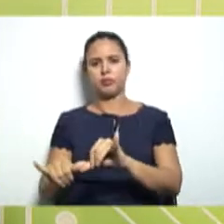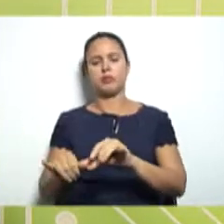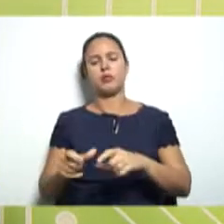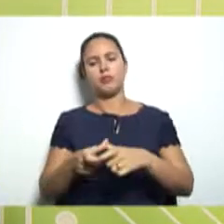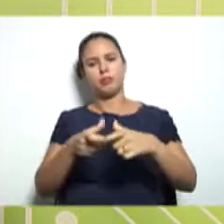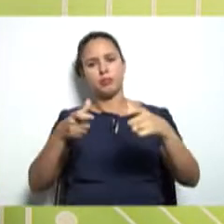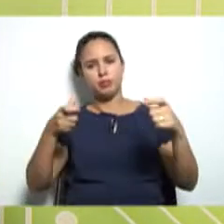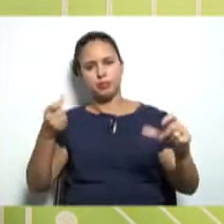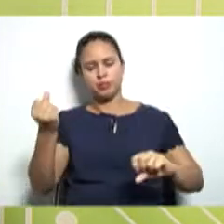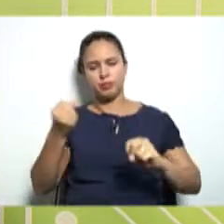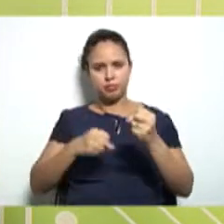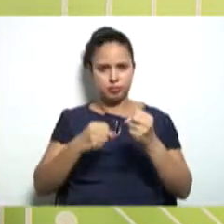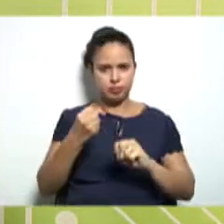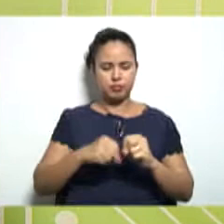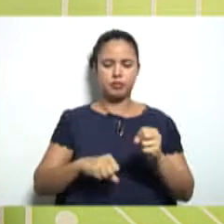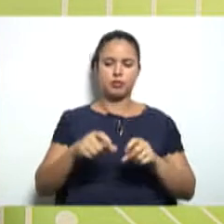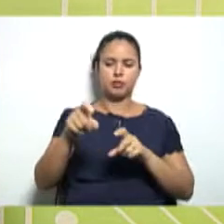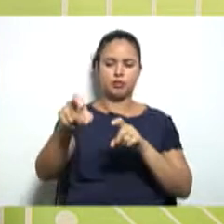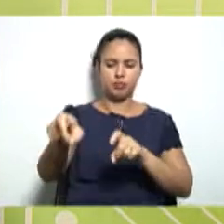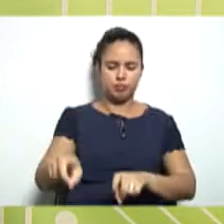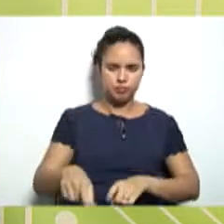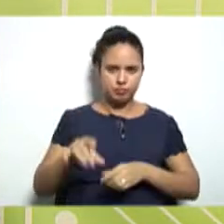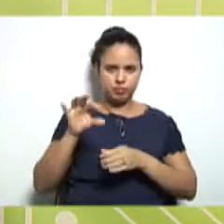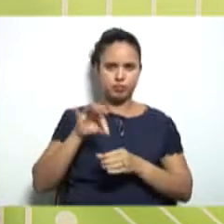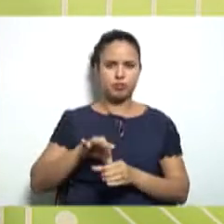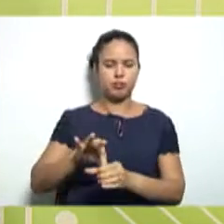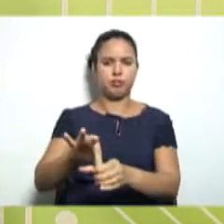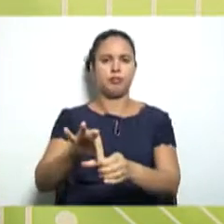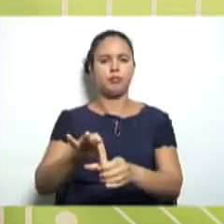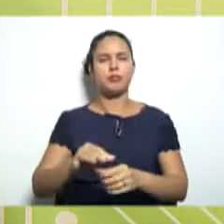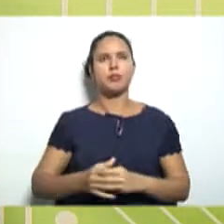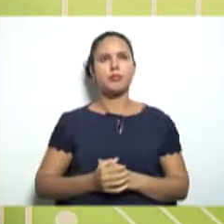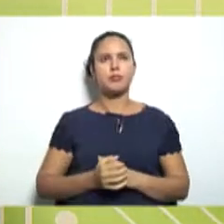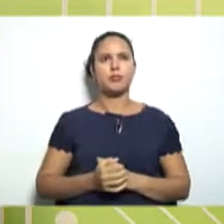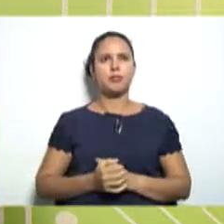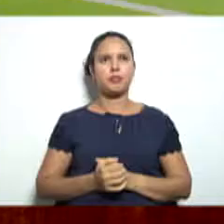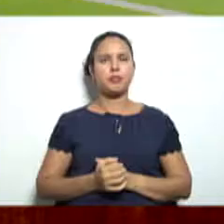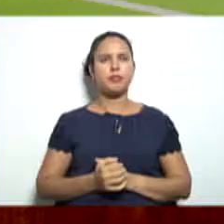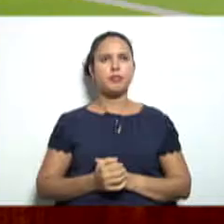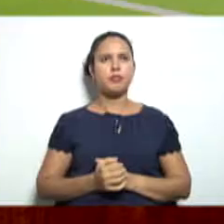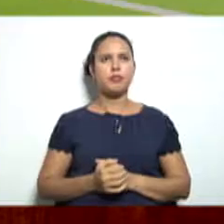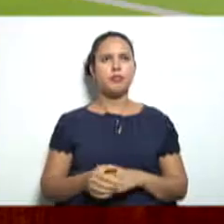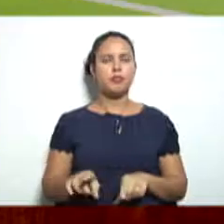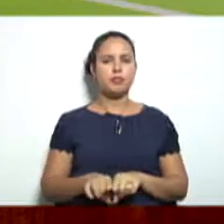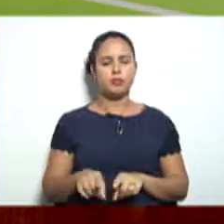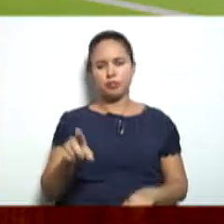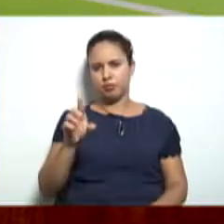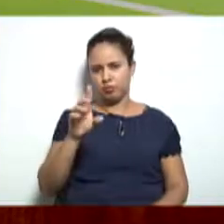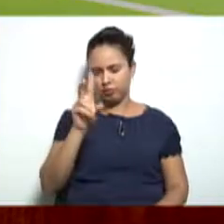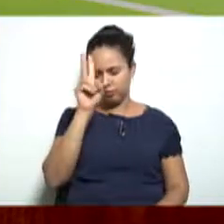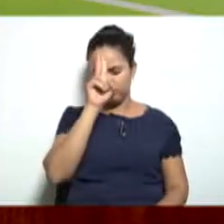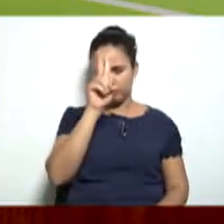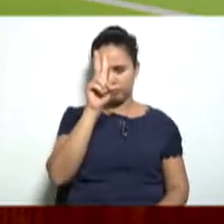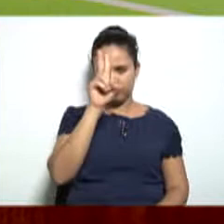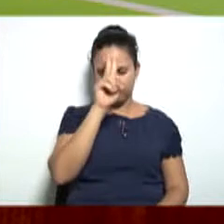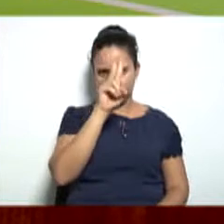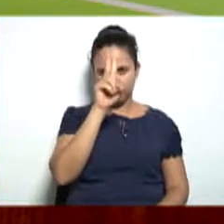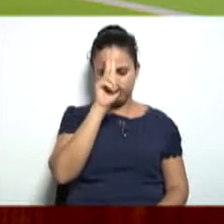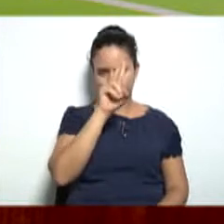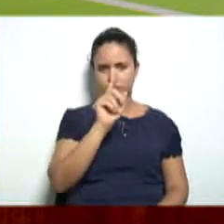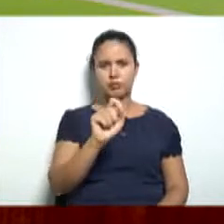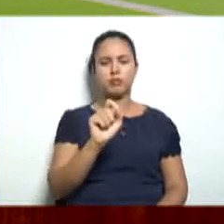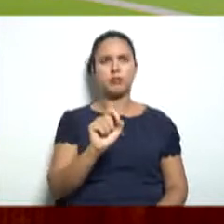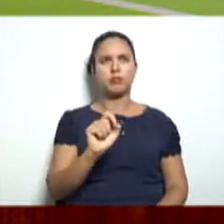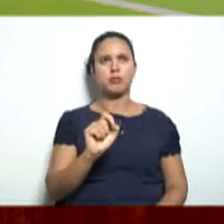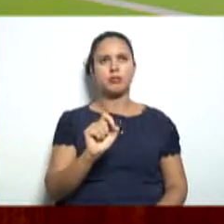aumentar uma agricultura. Isso é uma atividade muito importante no Brasil. E é importante lembrar também, professora Denise, que nós falamos